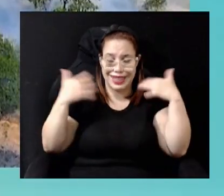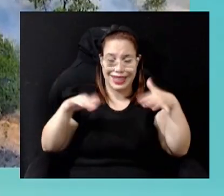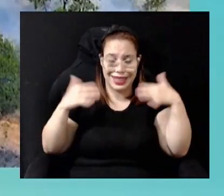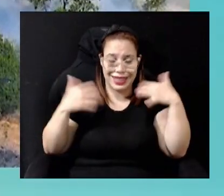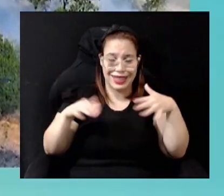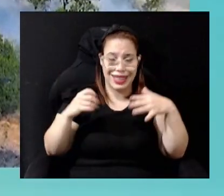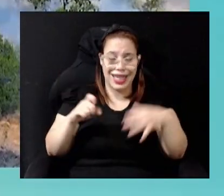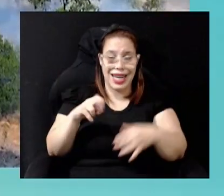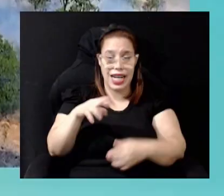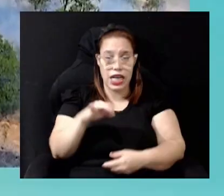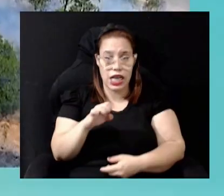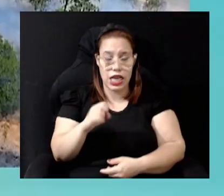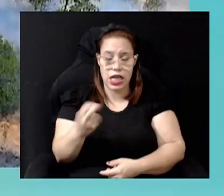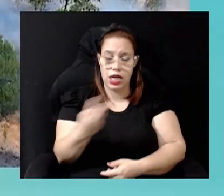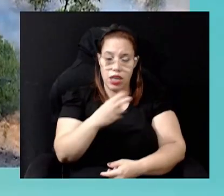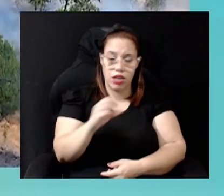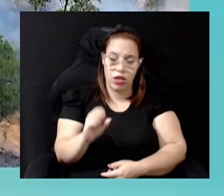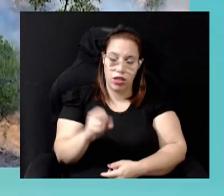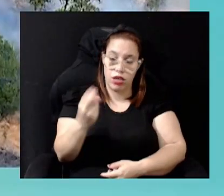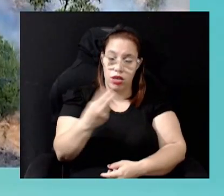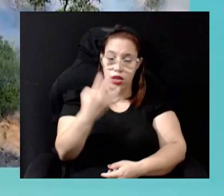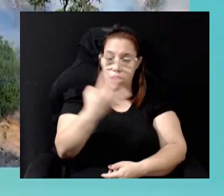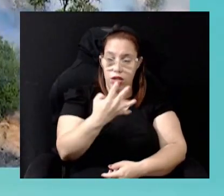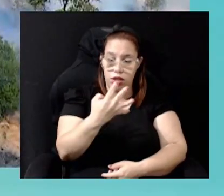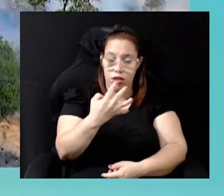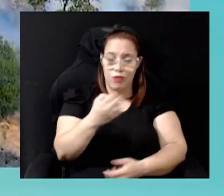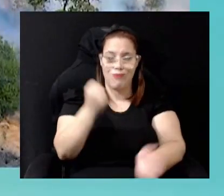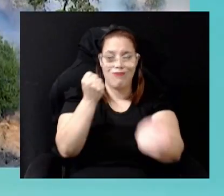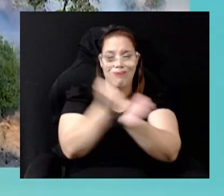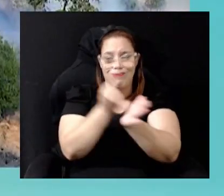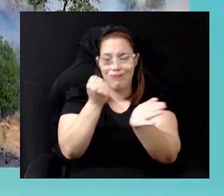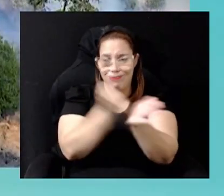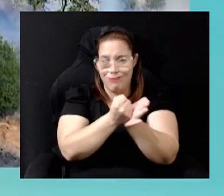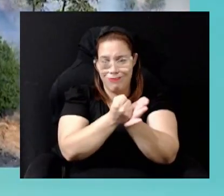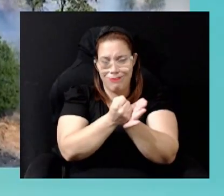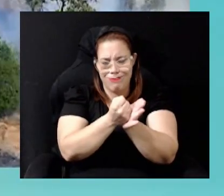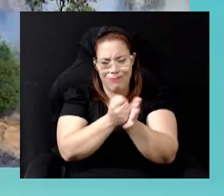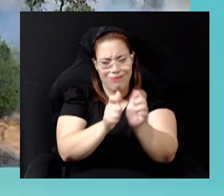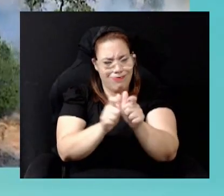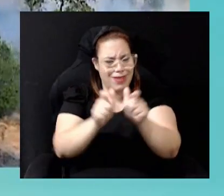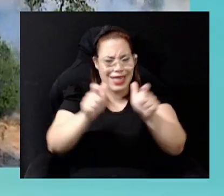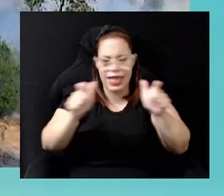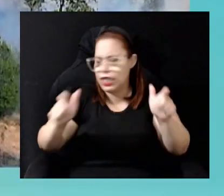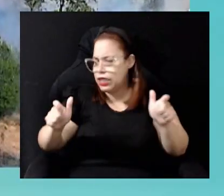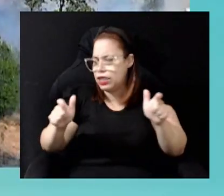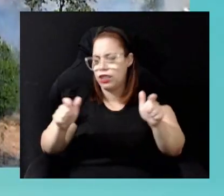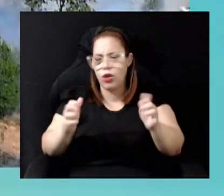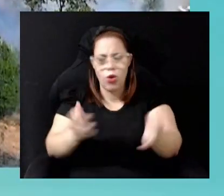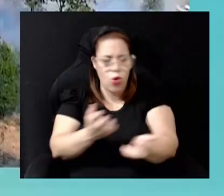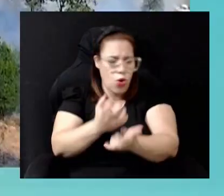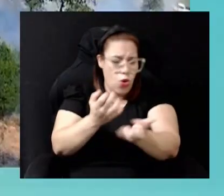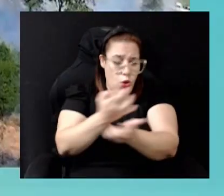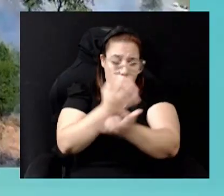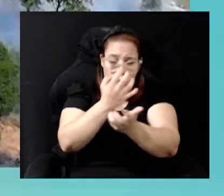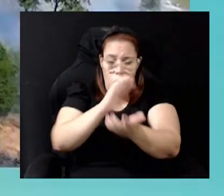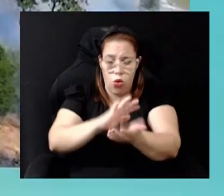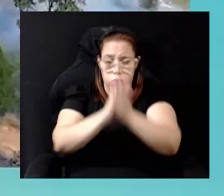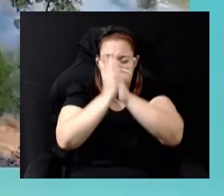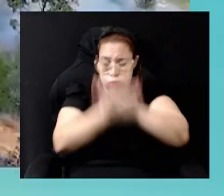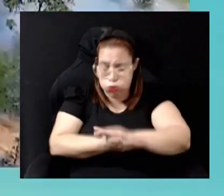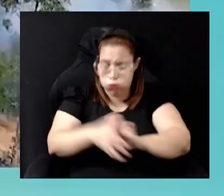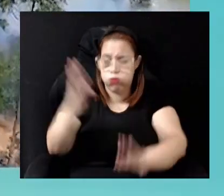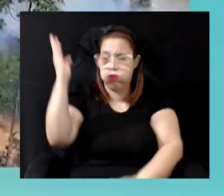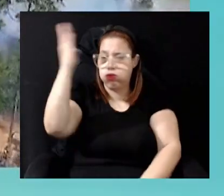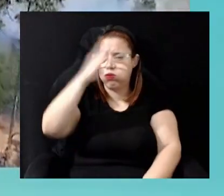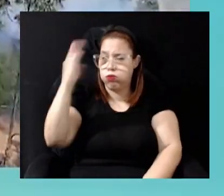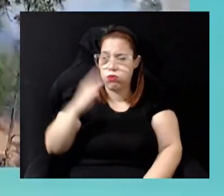de 2024 já ficou marcado por uma enorme quantidade de incêndios que devastaram o Brasil. Além do prejuízo para